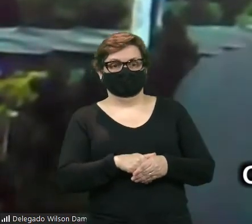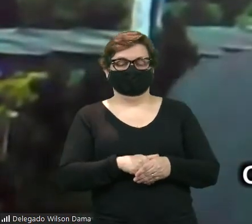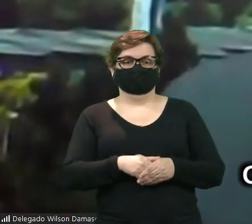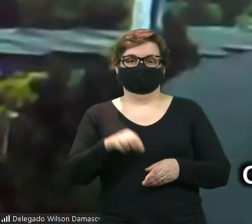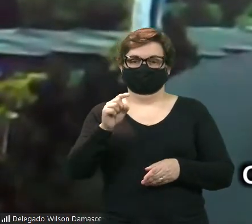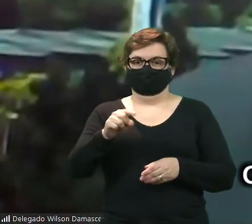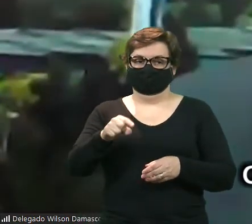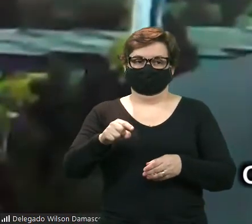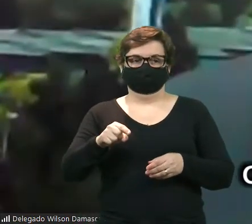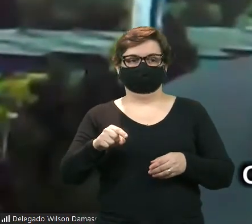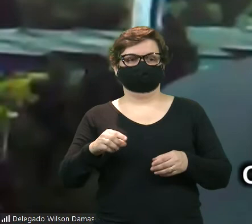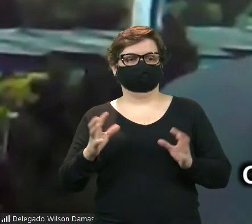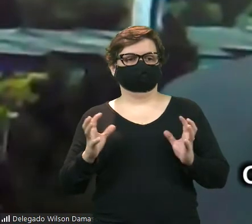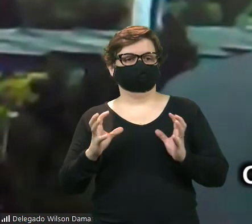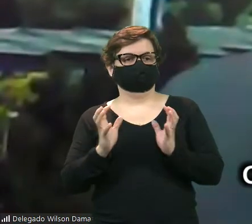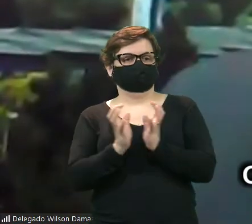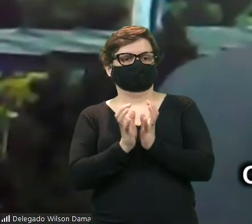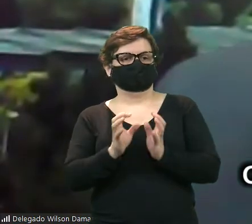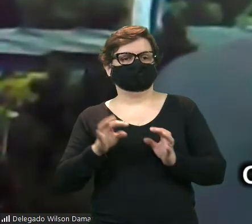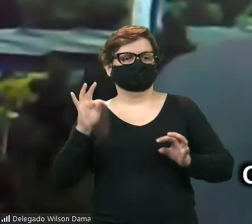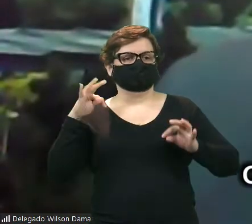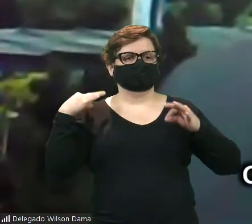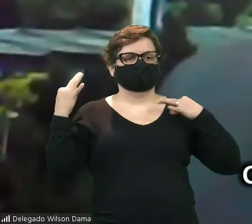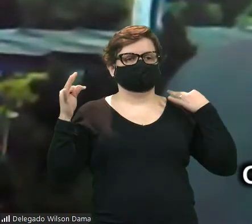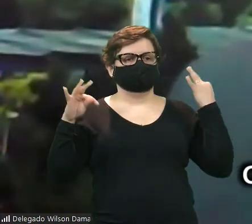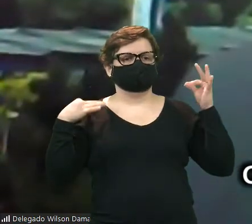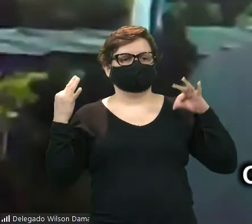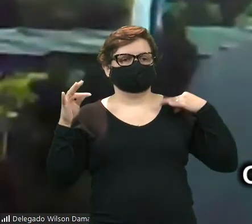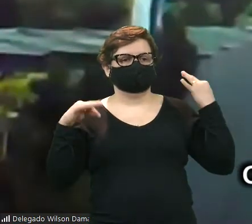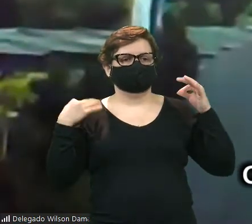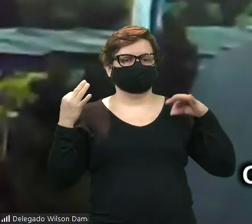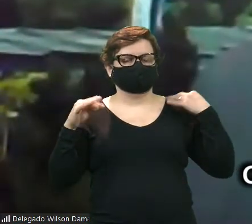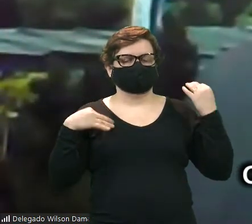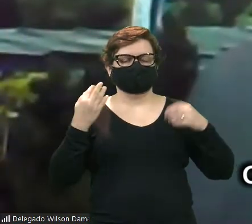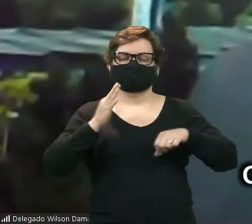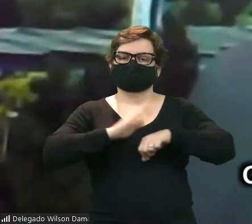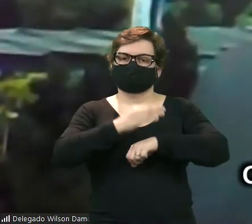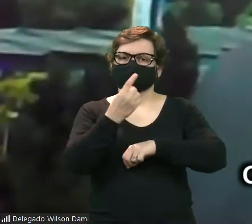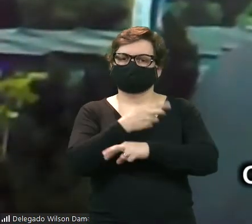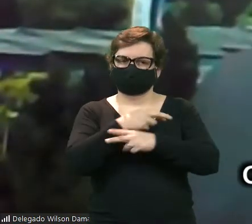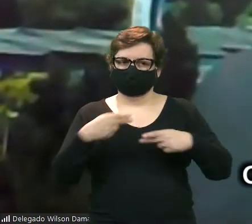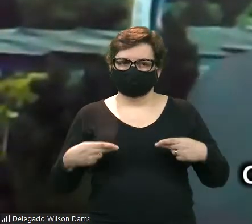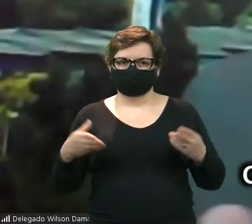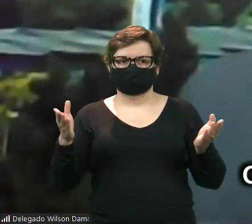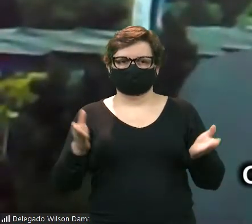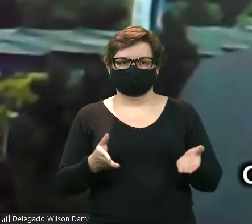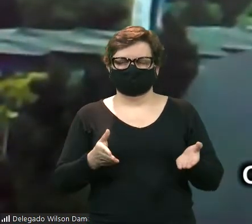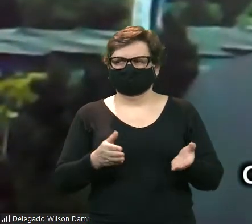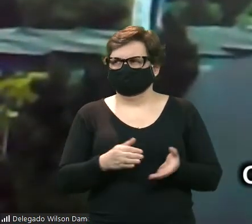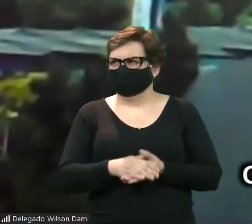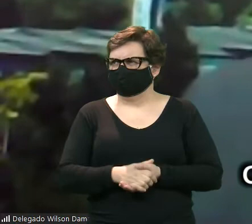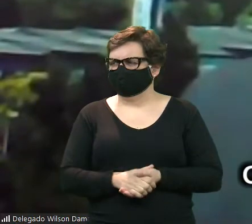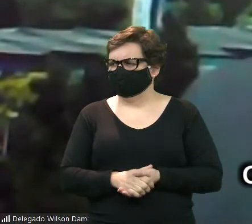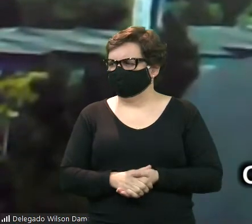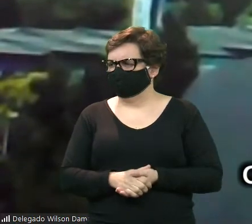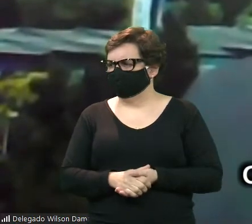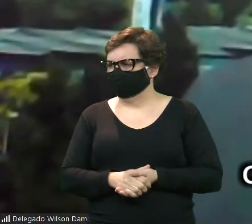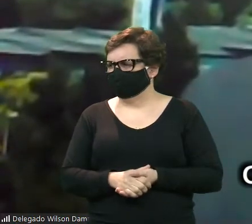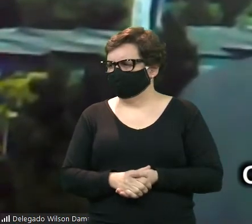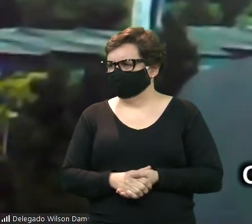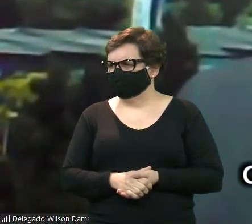agora dá mais esse complemento que essa casa, nesse momento aqui, pelo que eu vi na primeira